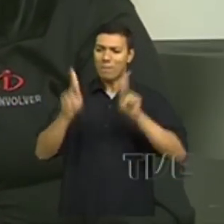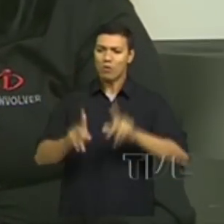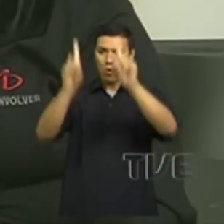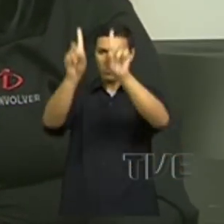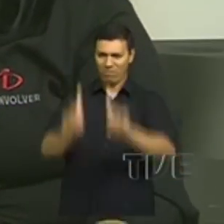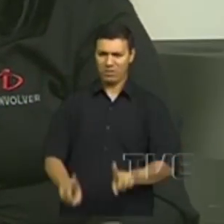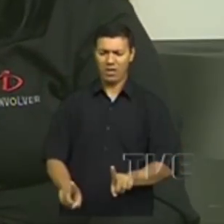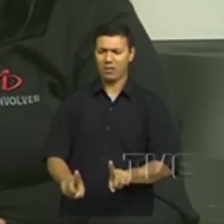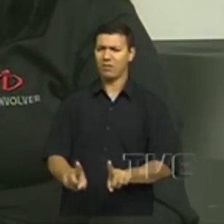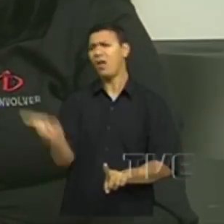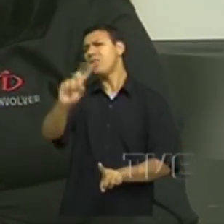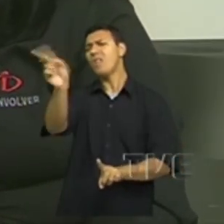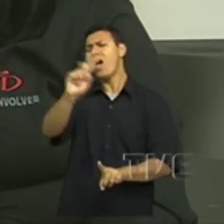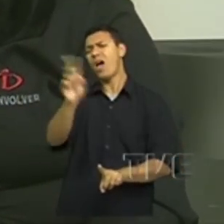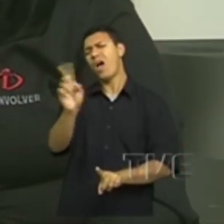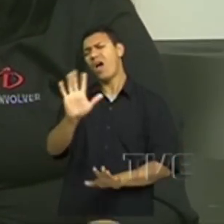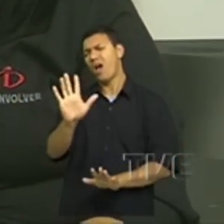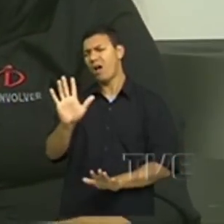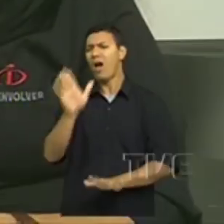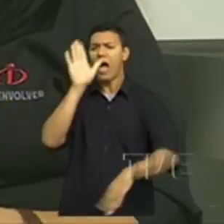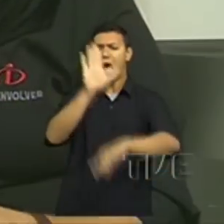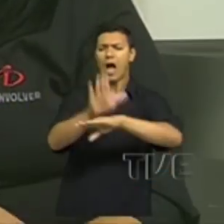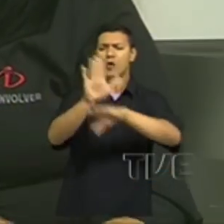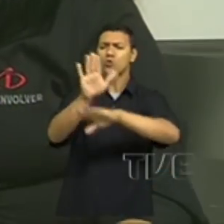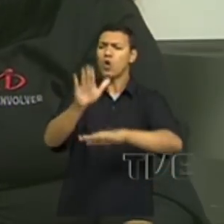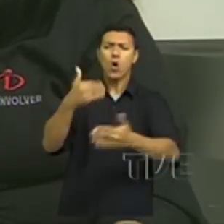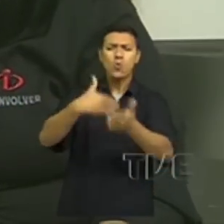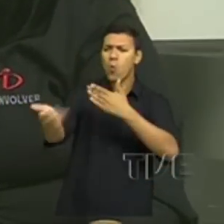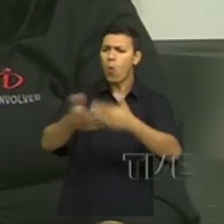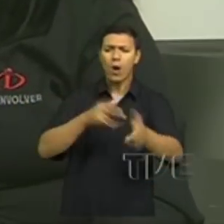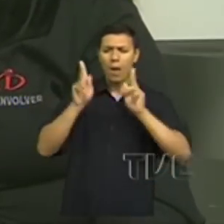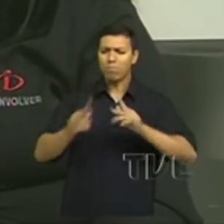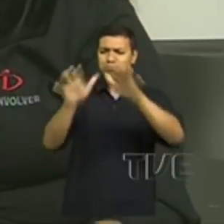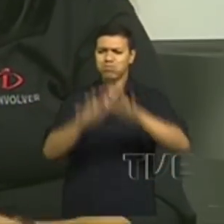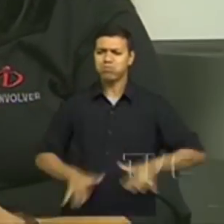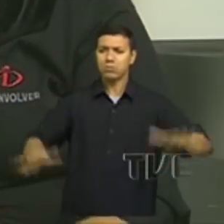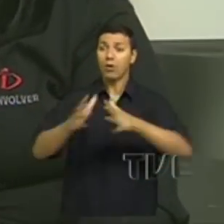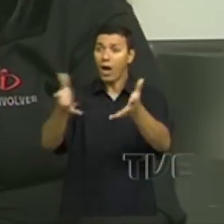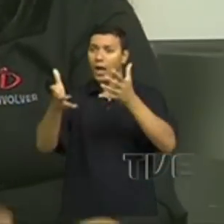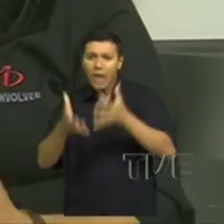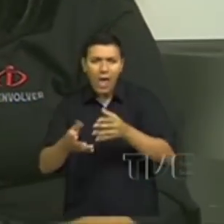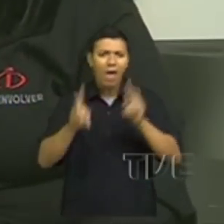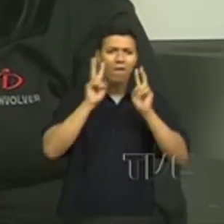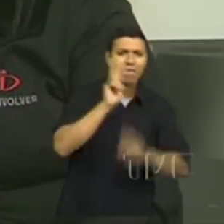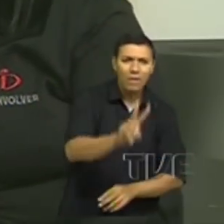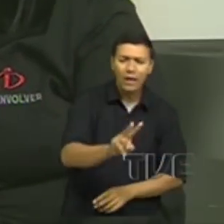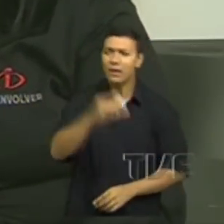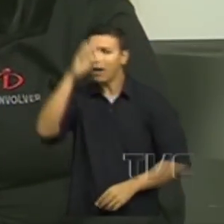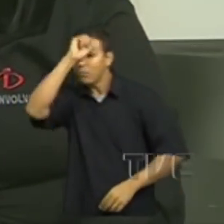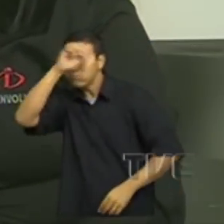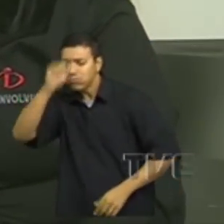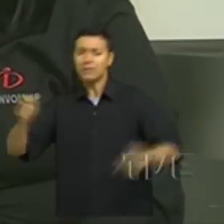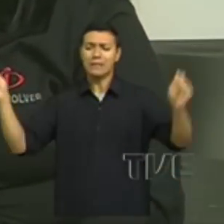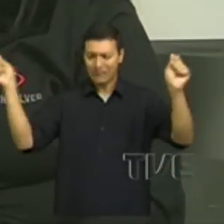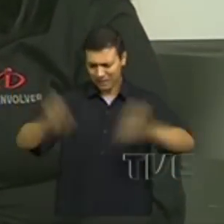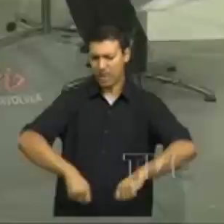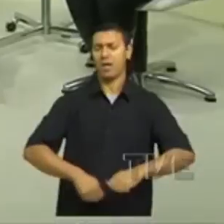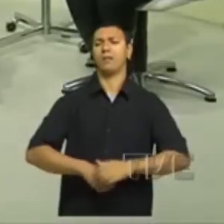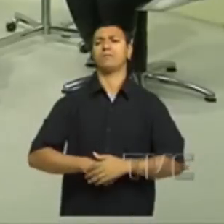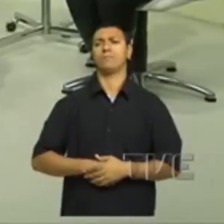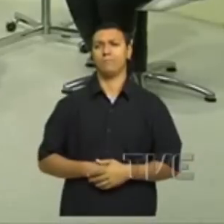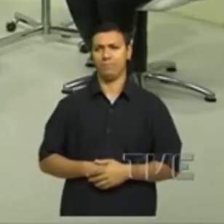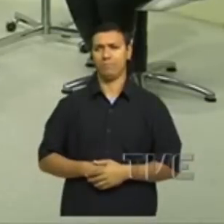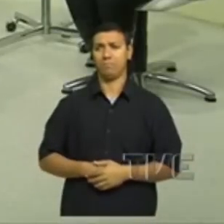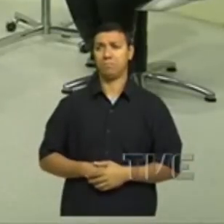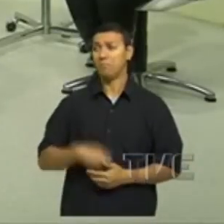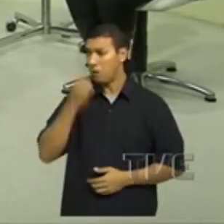deficiência, mas de atender o público percebendo as possibilidades de interação dele com o cinema. Nesse sentido,